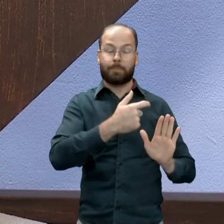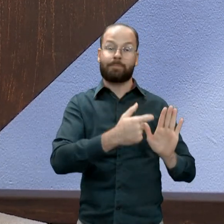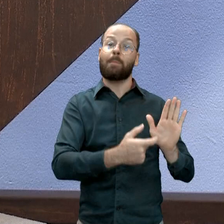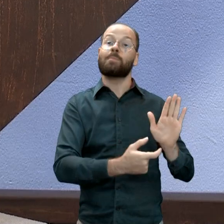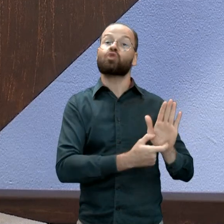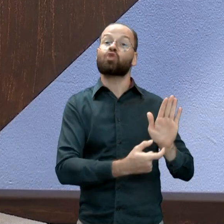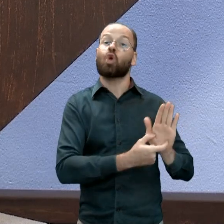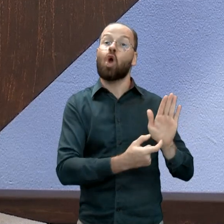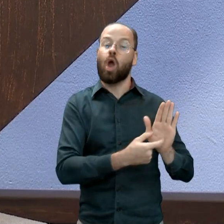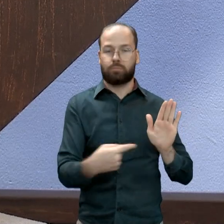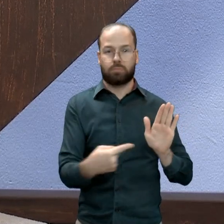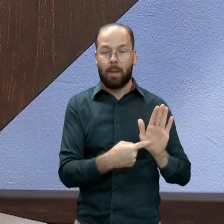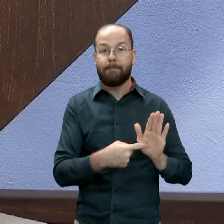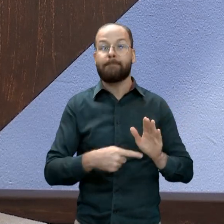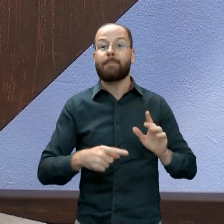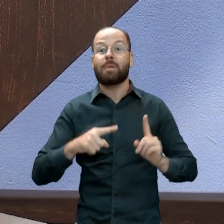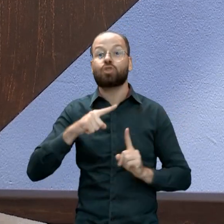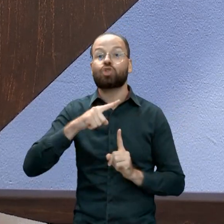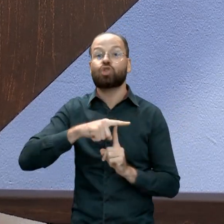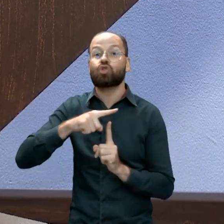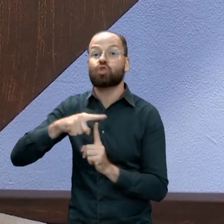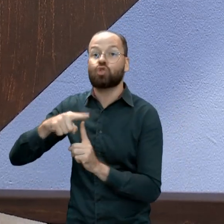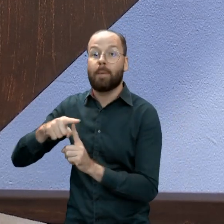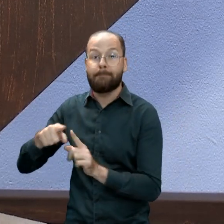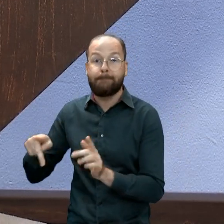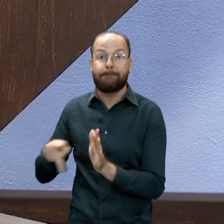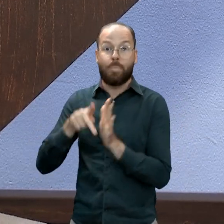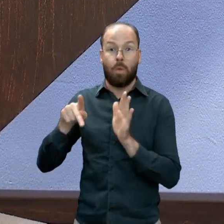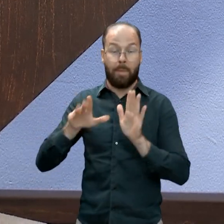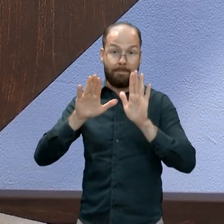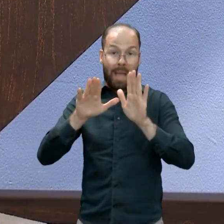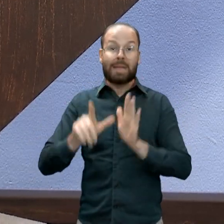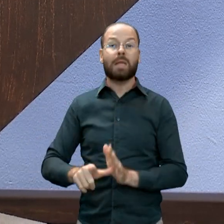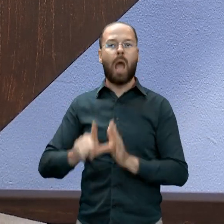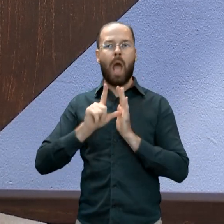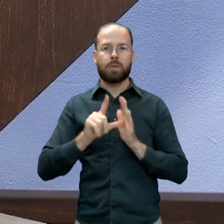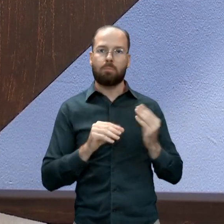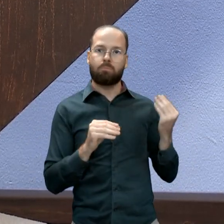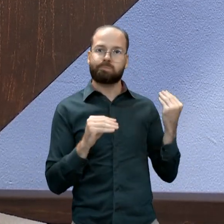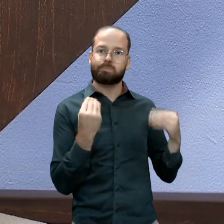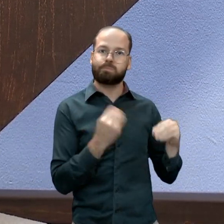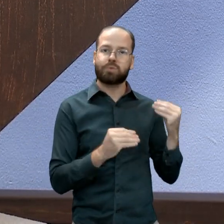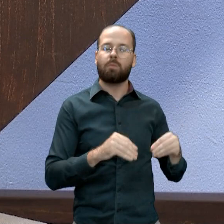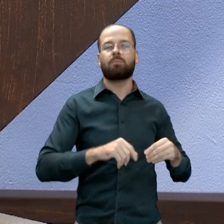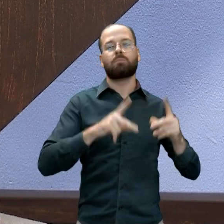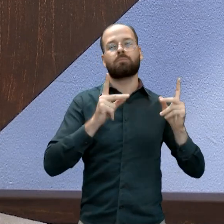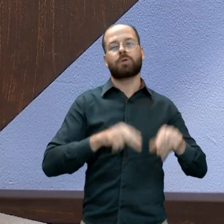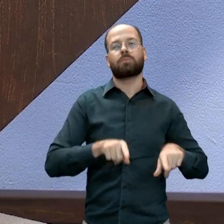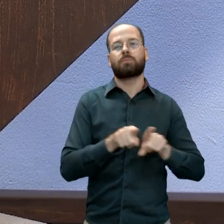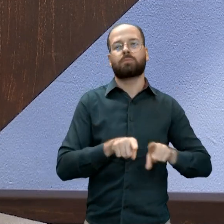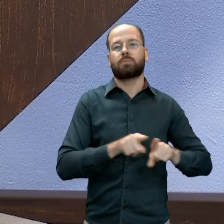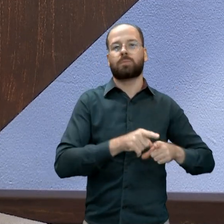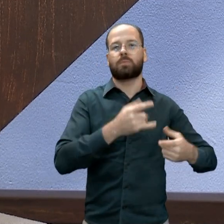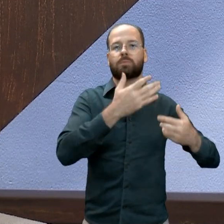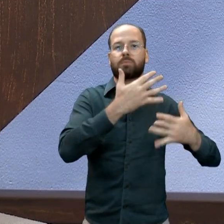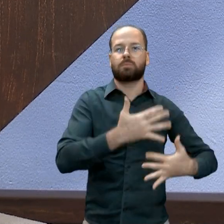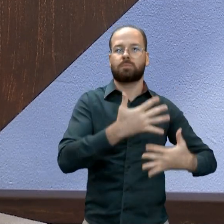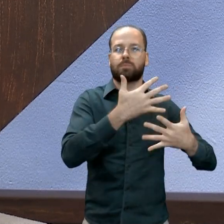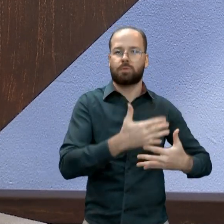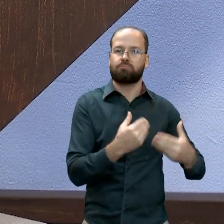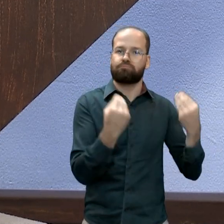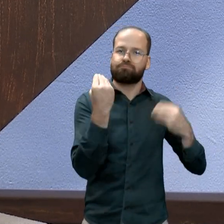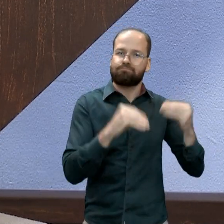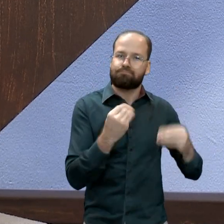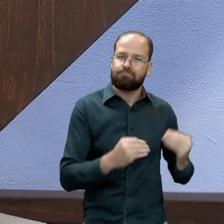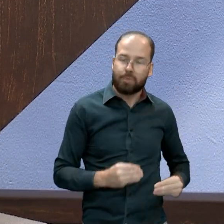tentar predizer um comportamento. Mas antes de eu predizer esse comportamento, eu tenho um levantamento manual, eu tenho uma